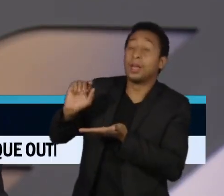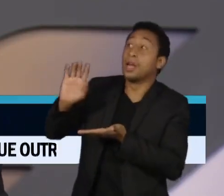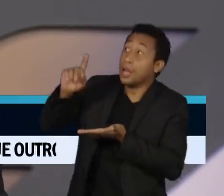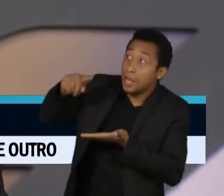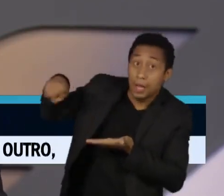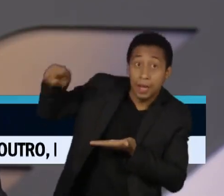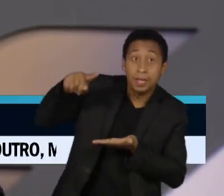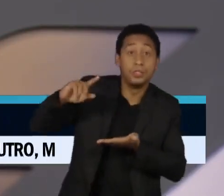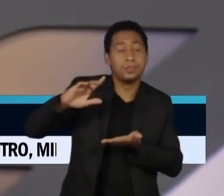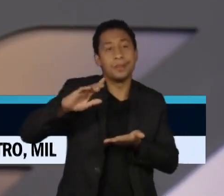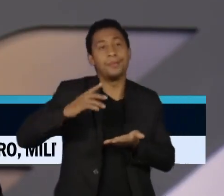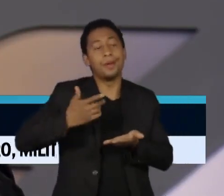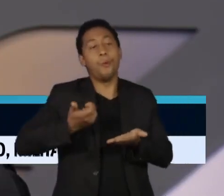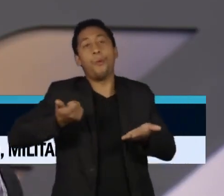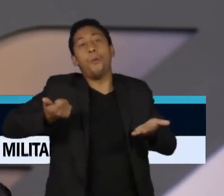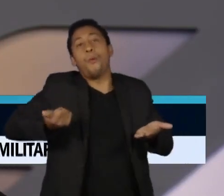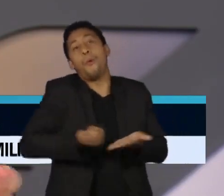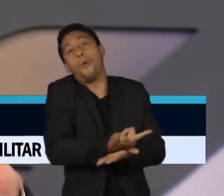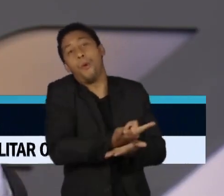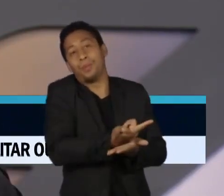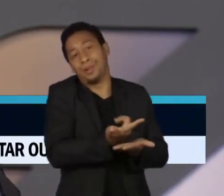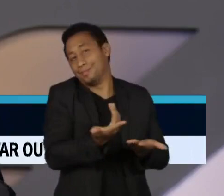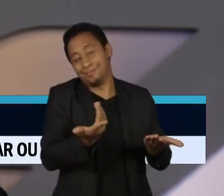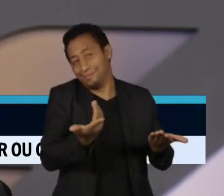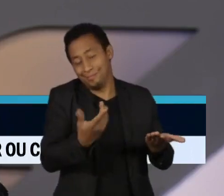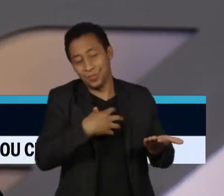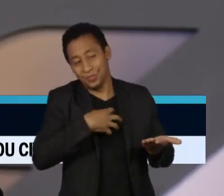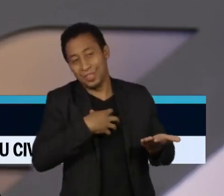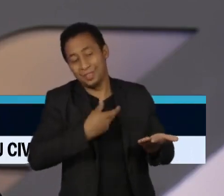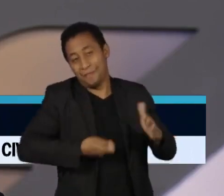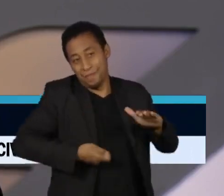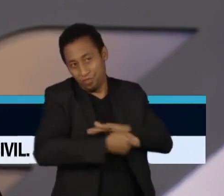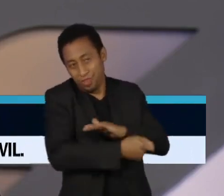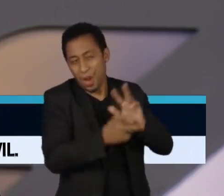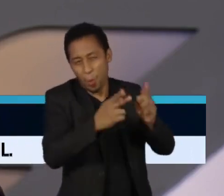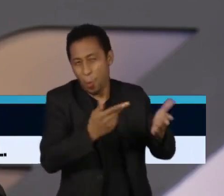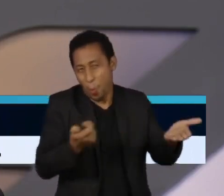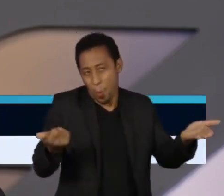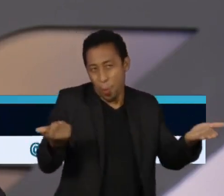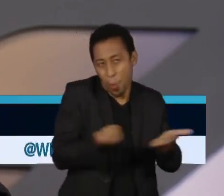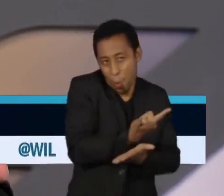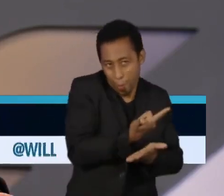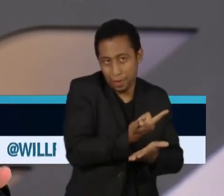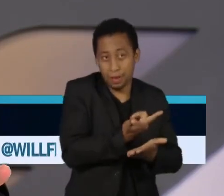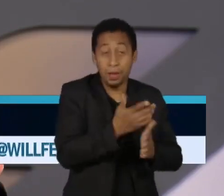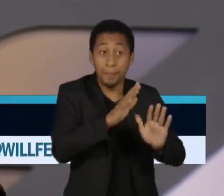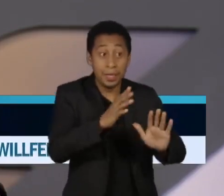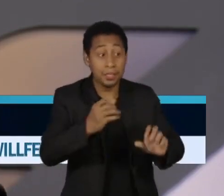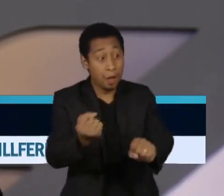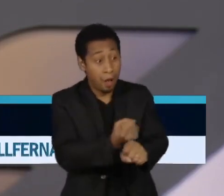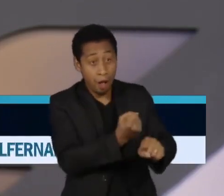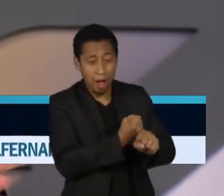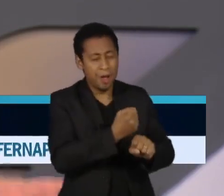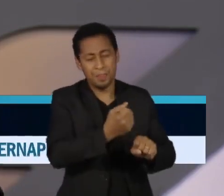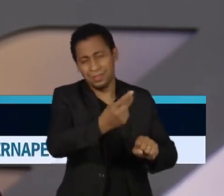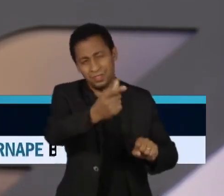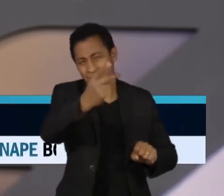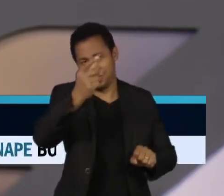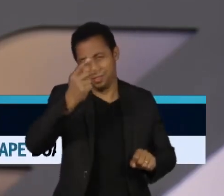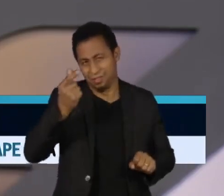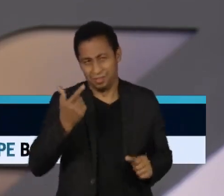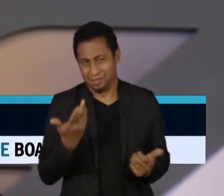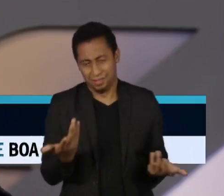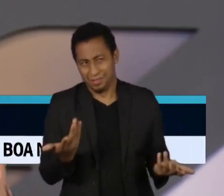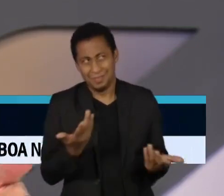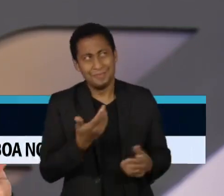existente no país. Que é importante, troca de mão, tem sempre na margem investimento, mas não são obras novas. Nós estamos há uns